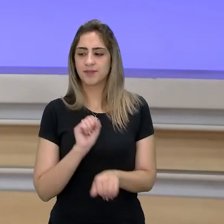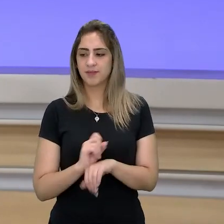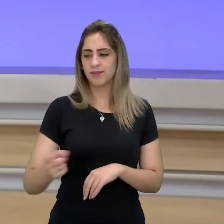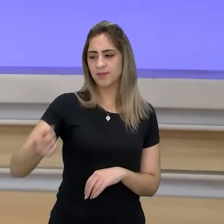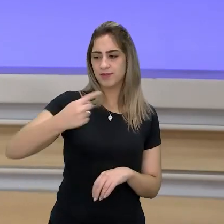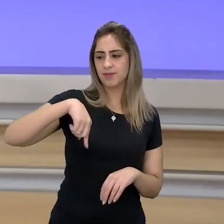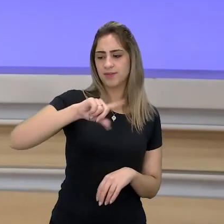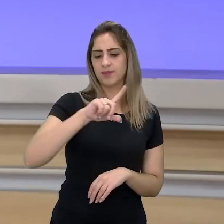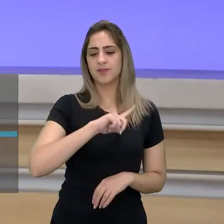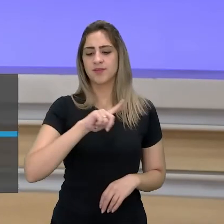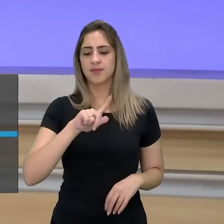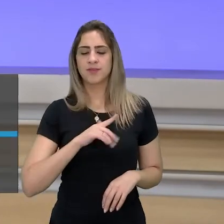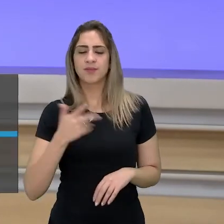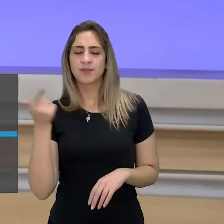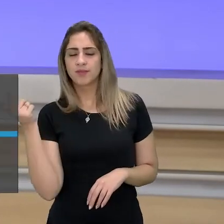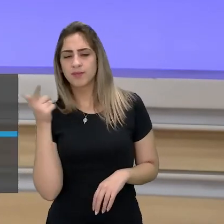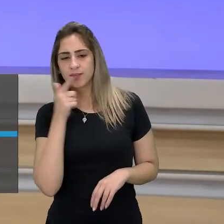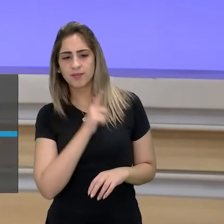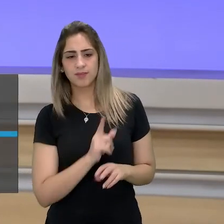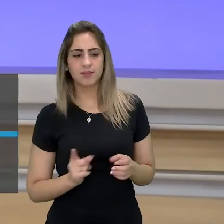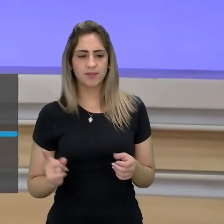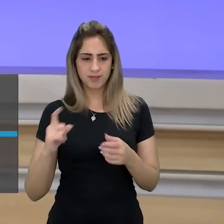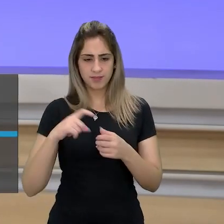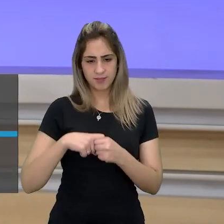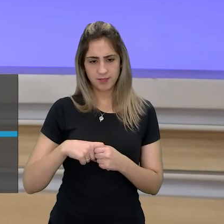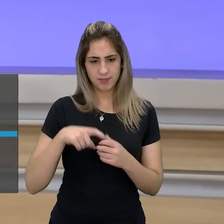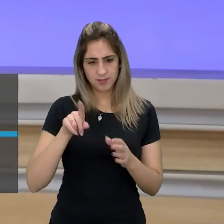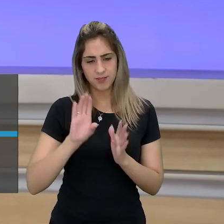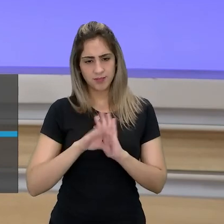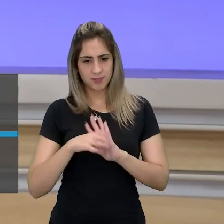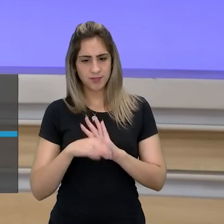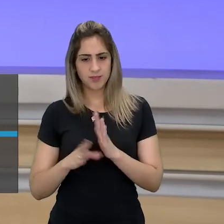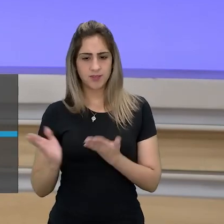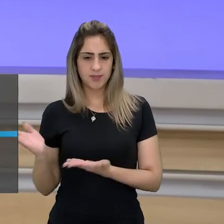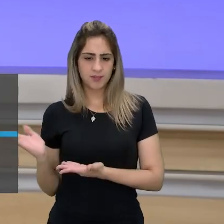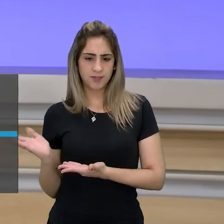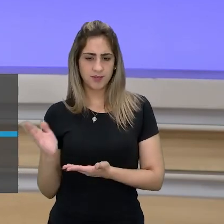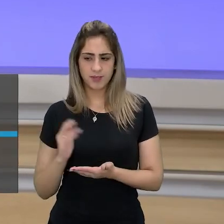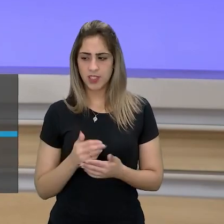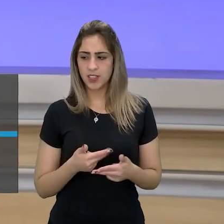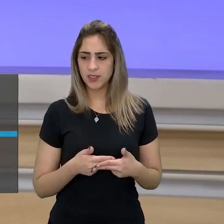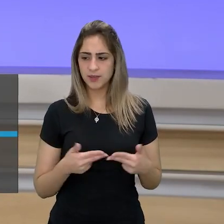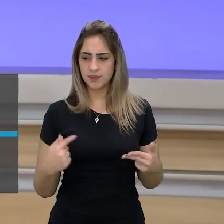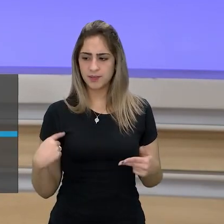que vocês tenham aí conseguido retomar esses conceitos, sanarem as